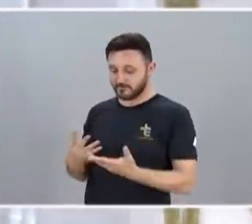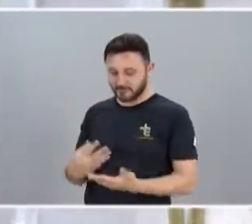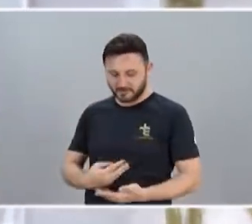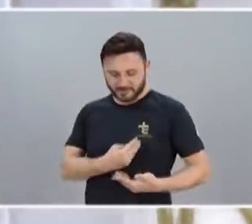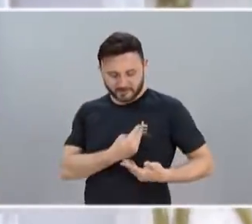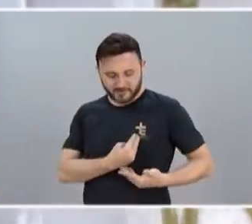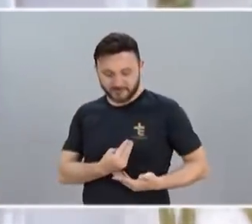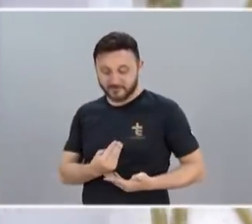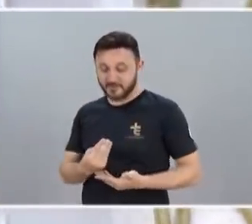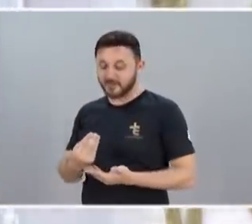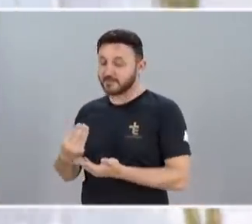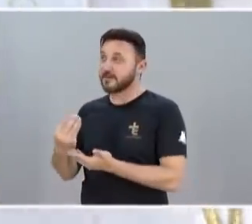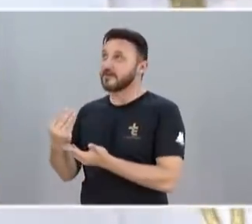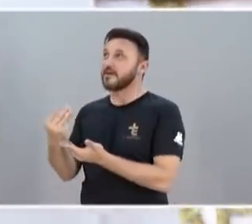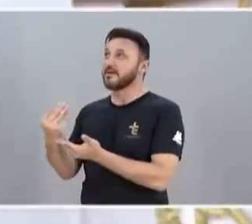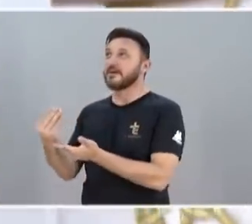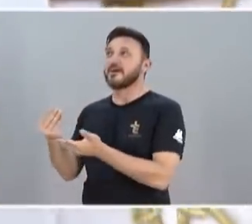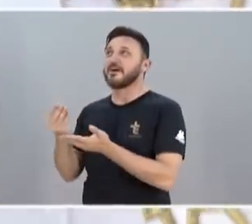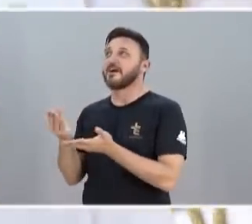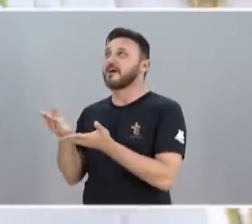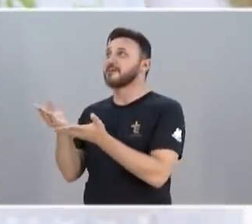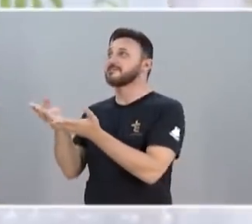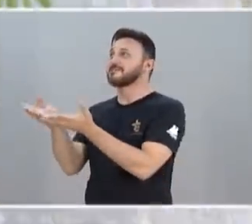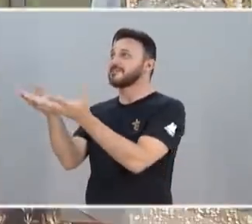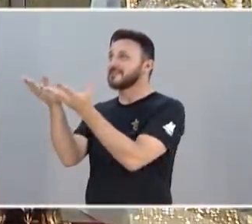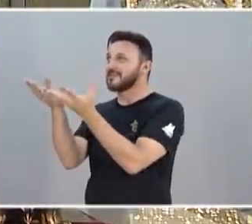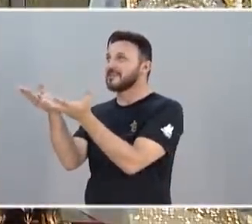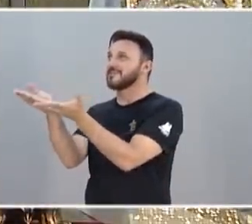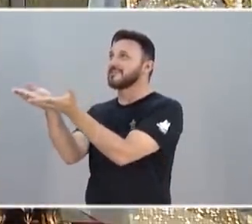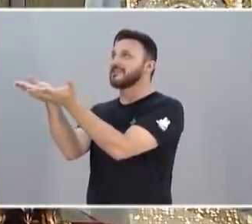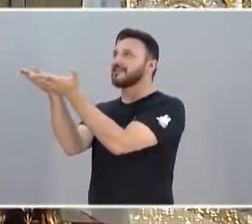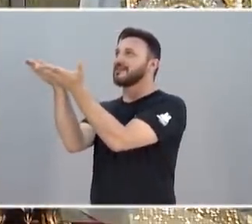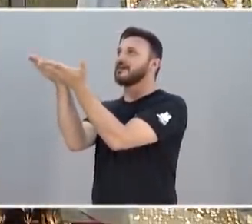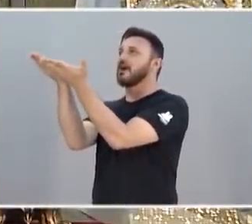Quero minha vida a Te